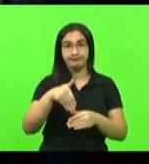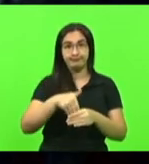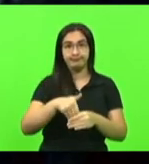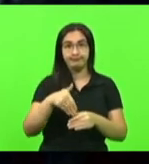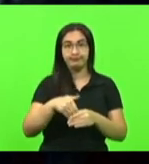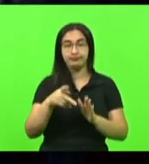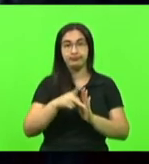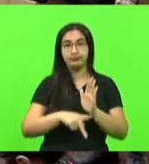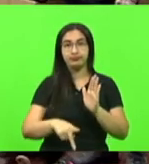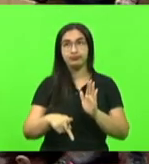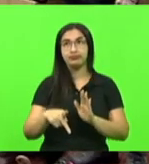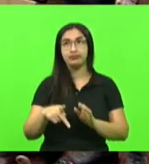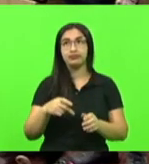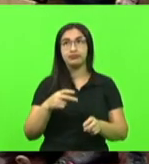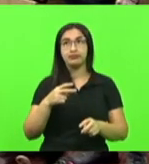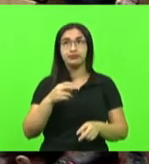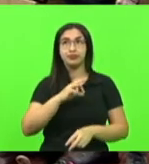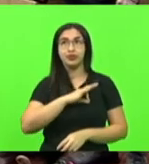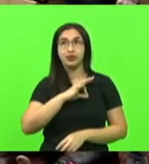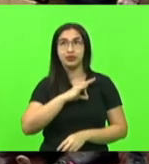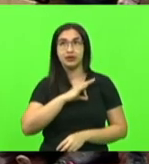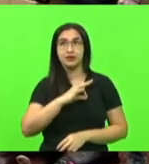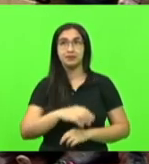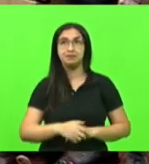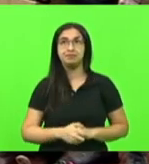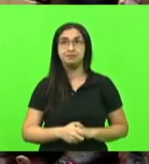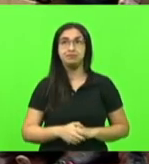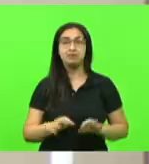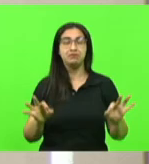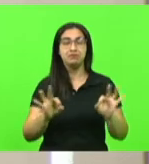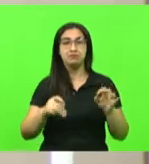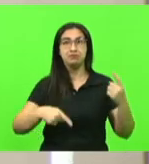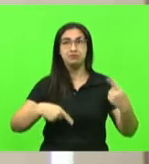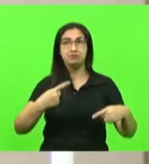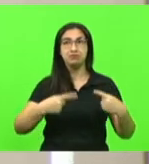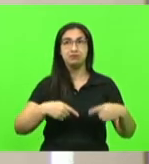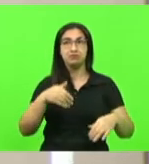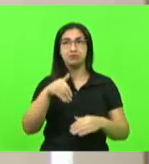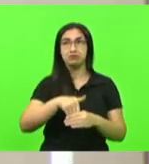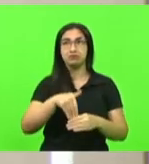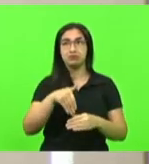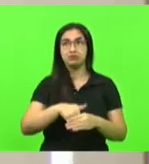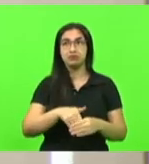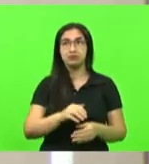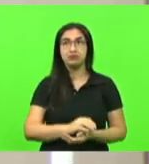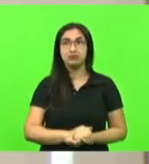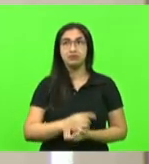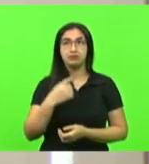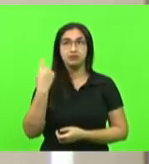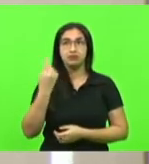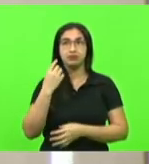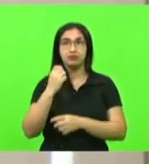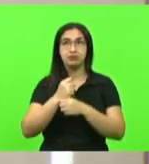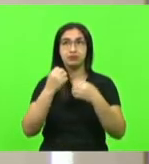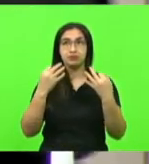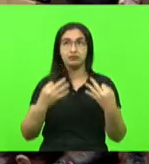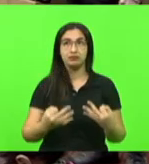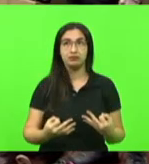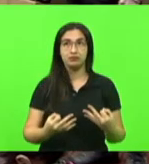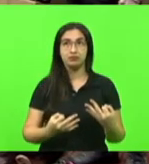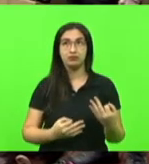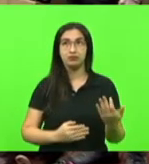Fica aqui o pedido. Não havendo mais quem queira discutir em votação, deputados que aprovam permaneçam como se encontram.